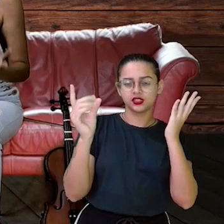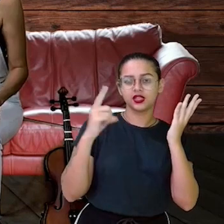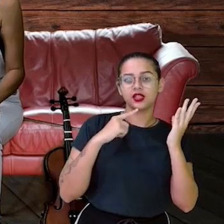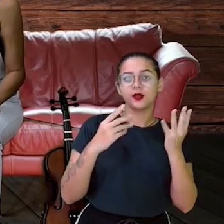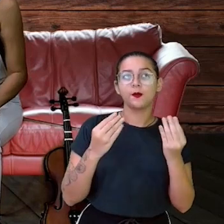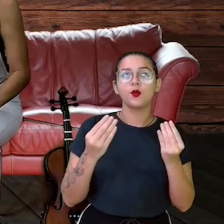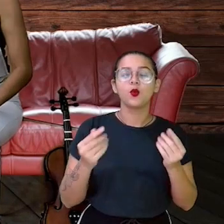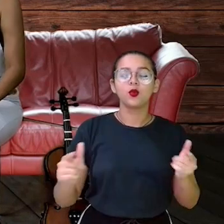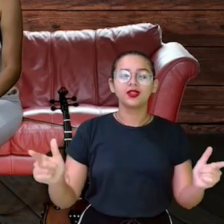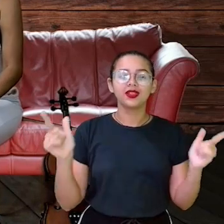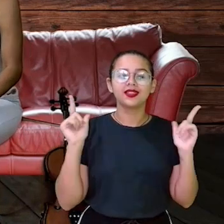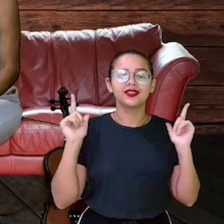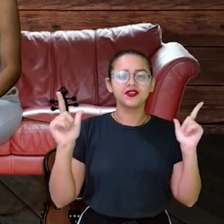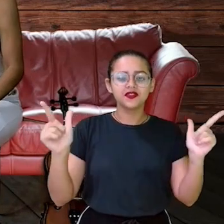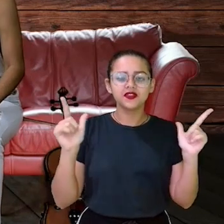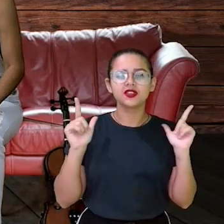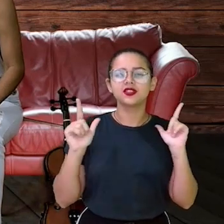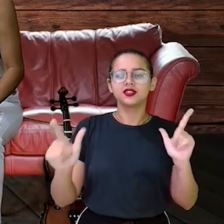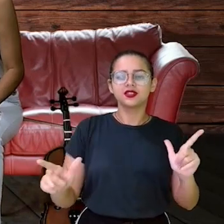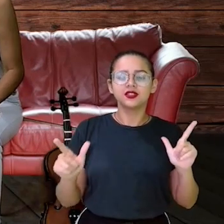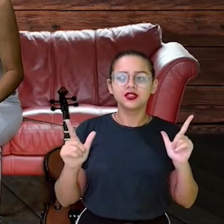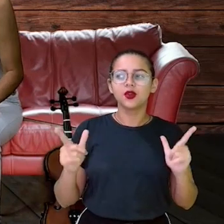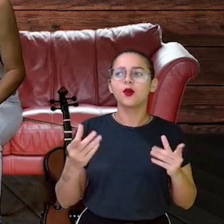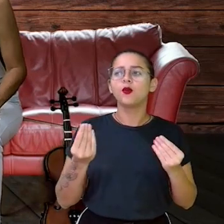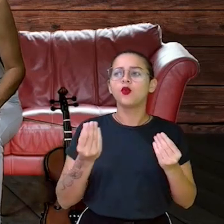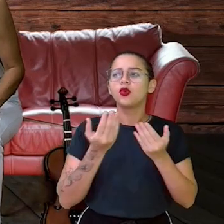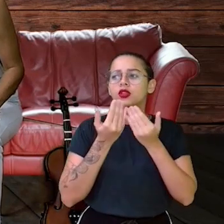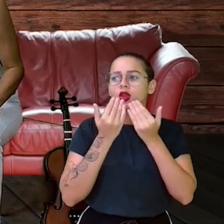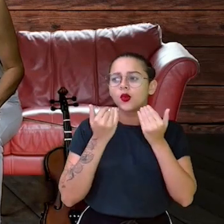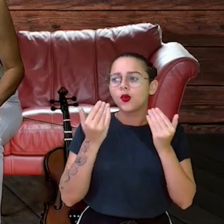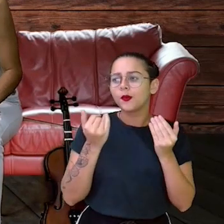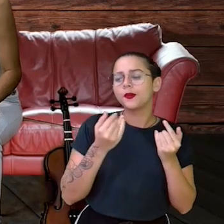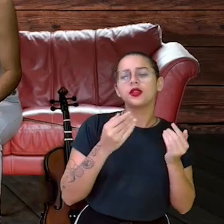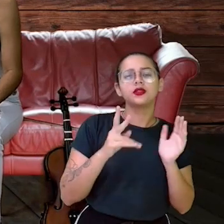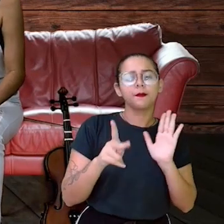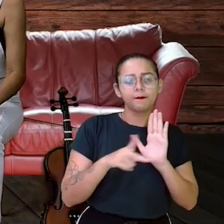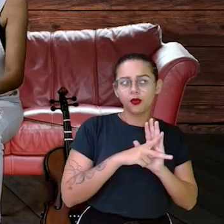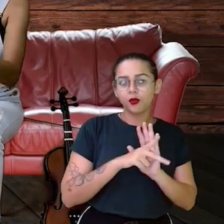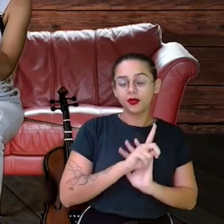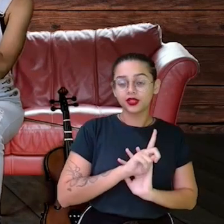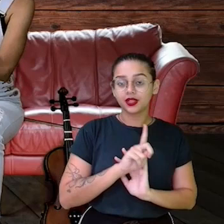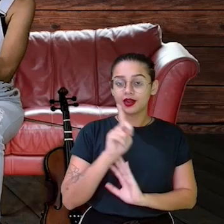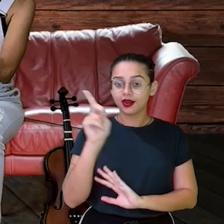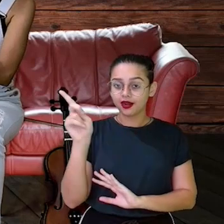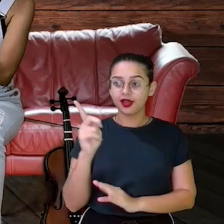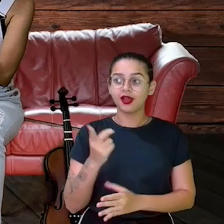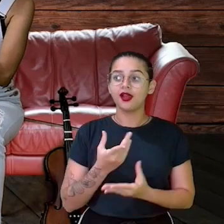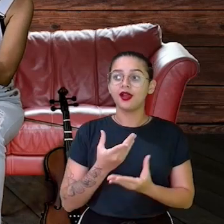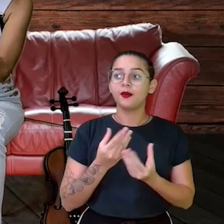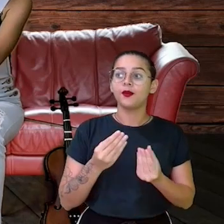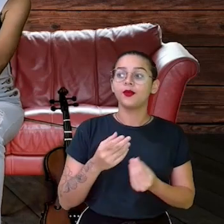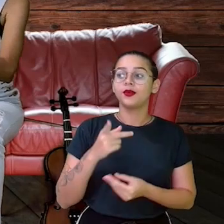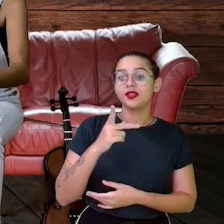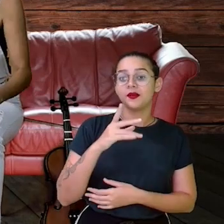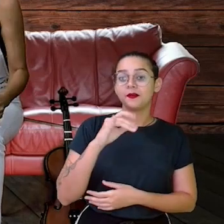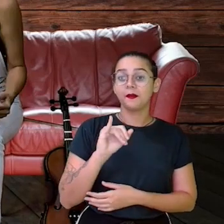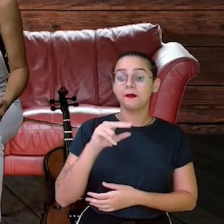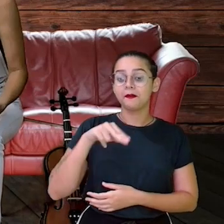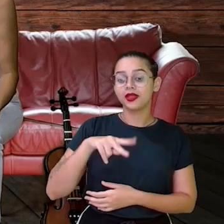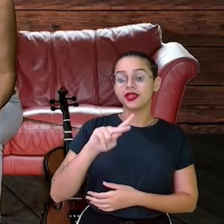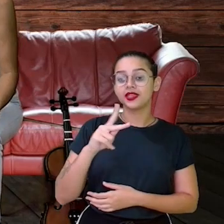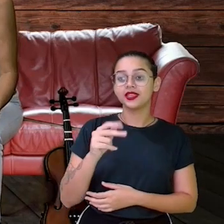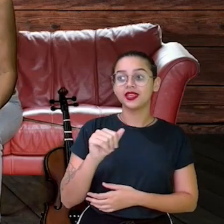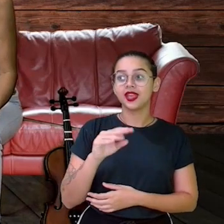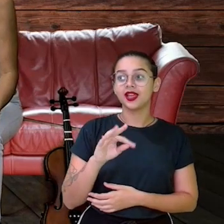muita diversão, tem muita comida típica. Olha, muita pinhata. Olha eu aí com